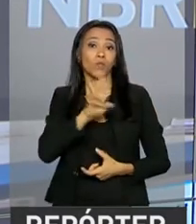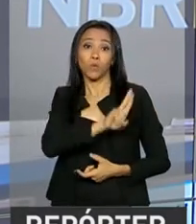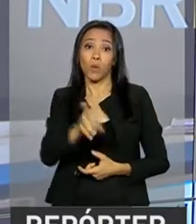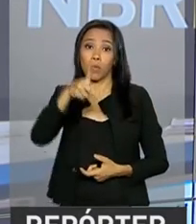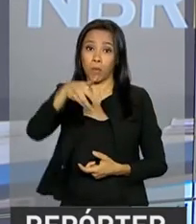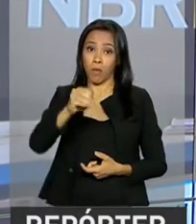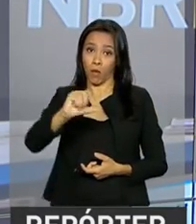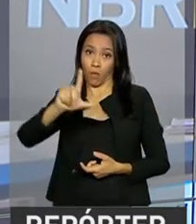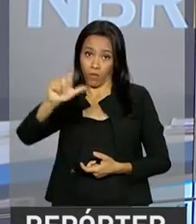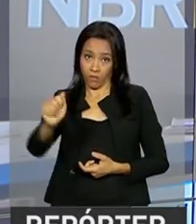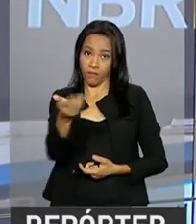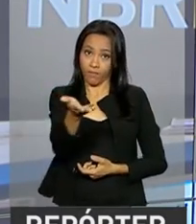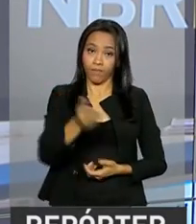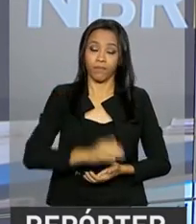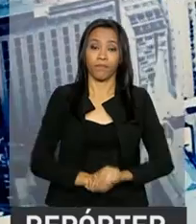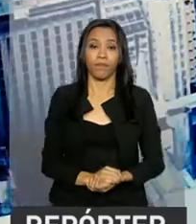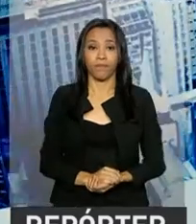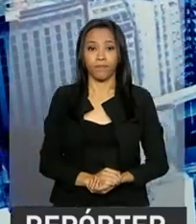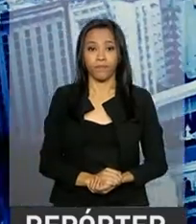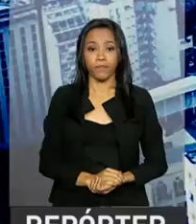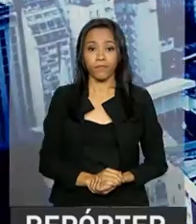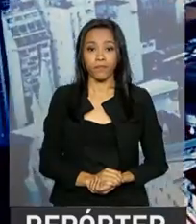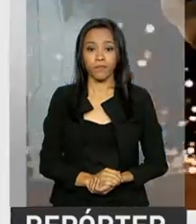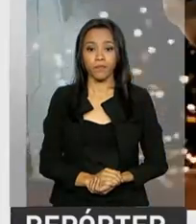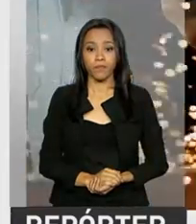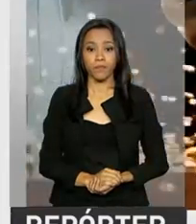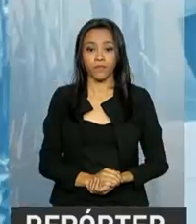a Paola de Orte.